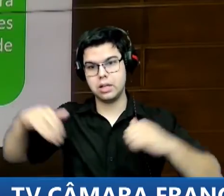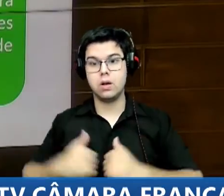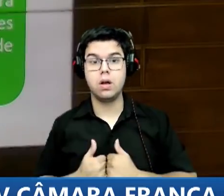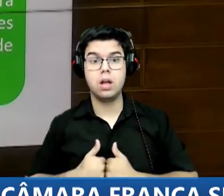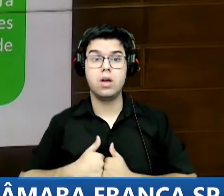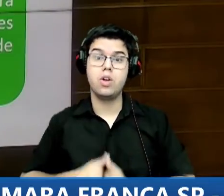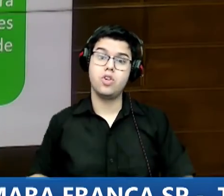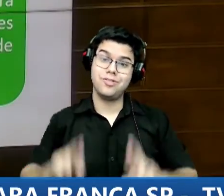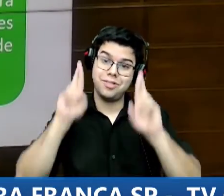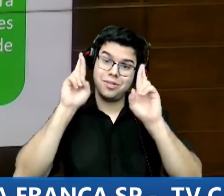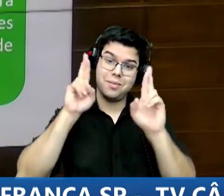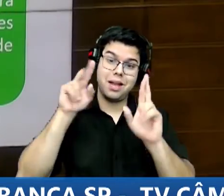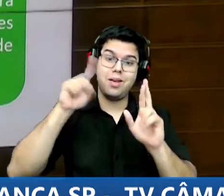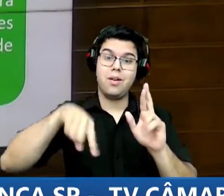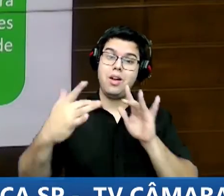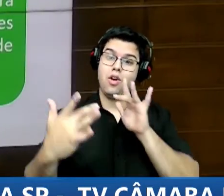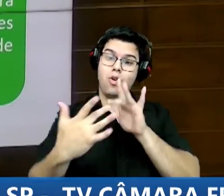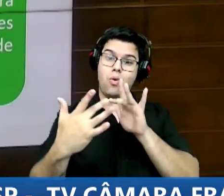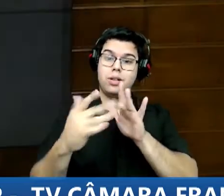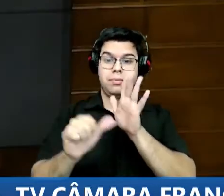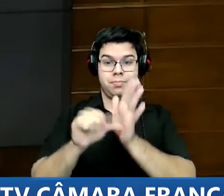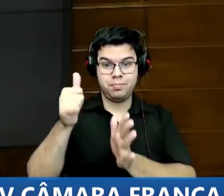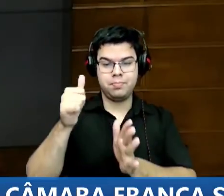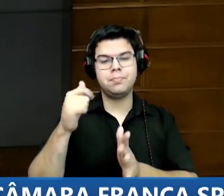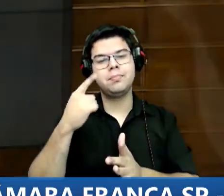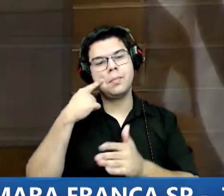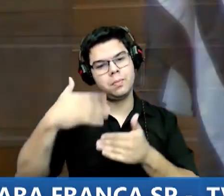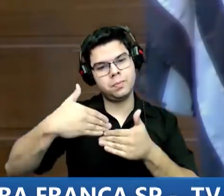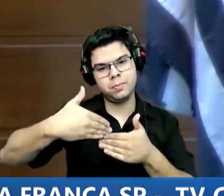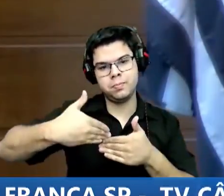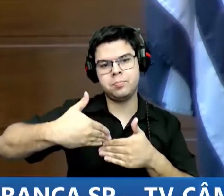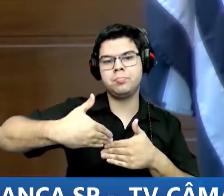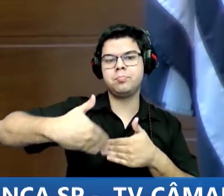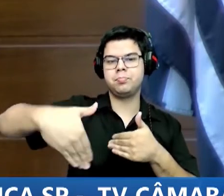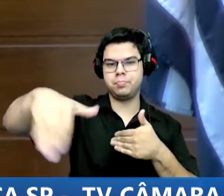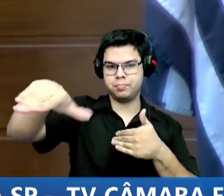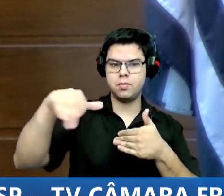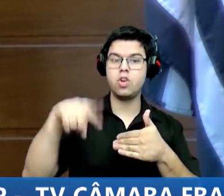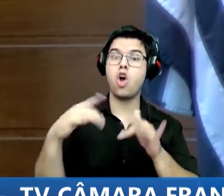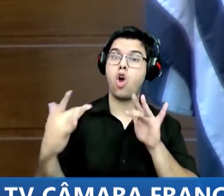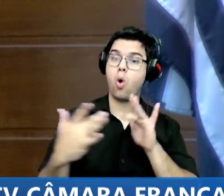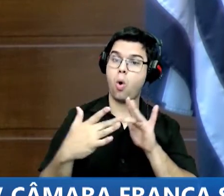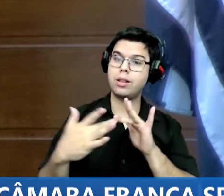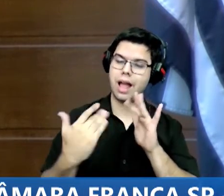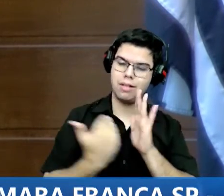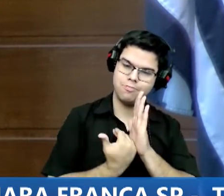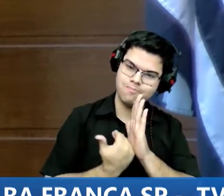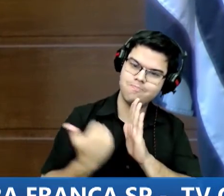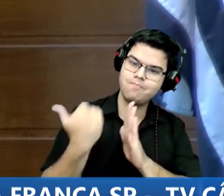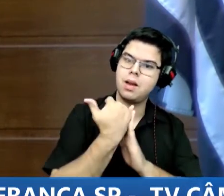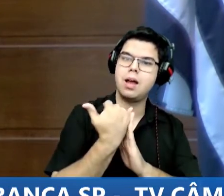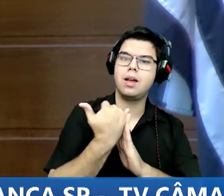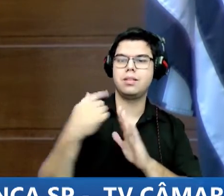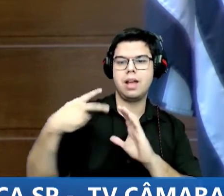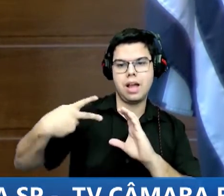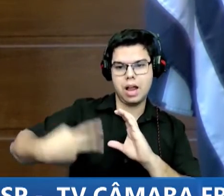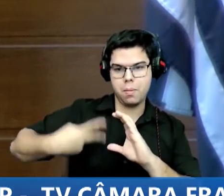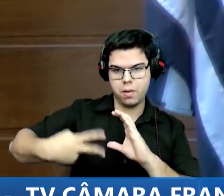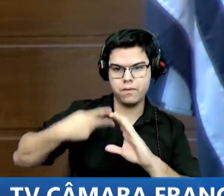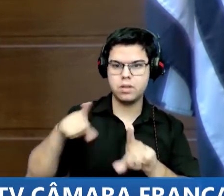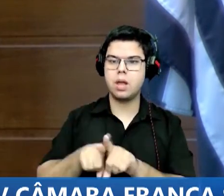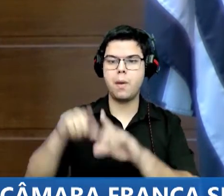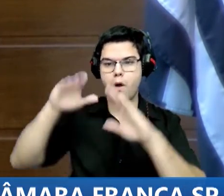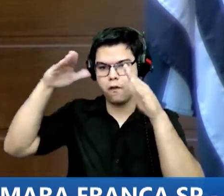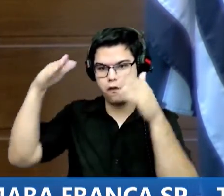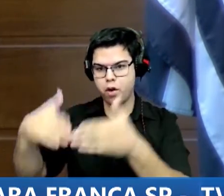um primeiro contato, que nós possamos, daqui para frente, estabelecer um contato muito mais próximo entre essa Câmara de Vereadores e o Fórum Municipal,